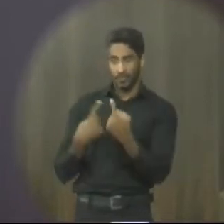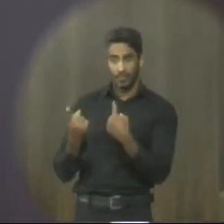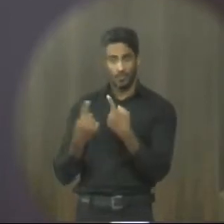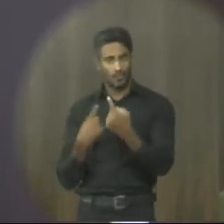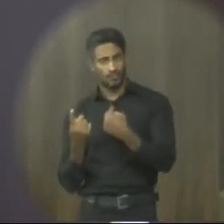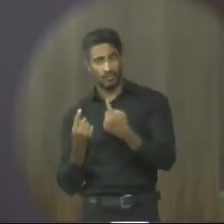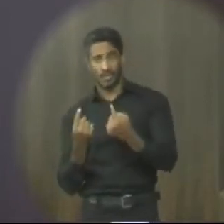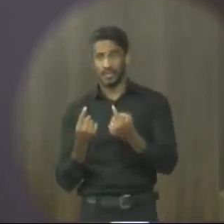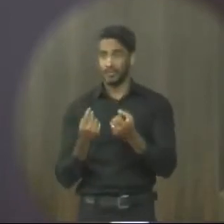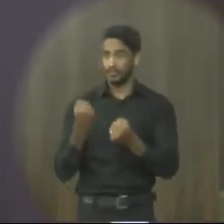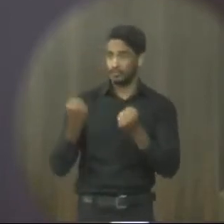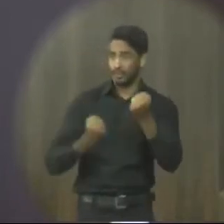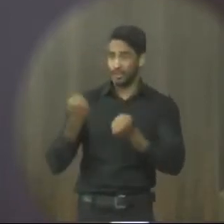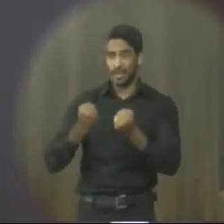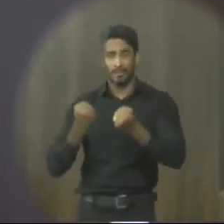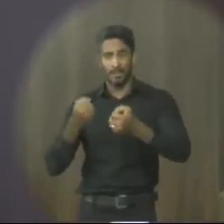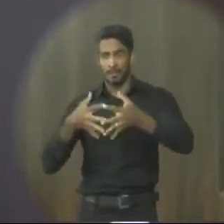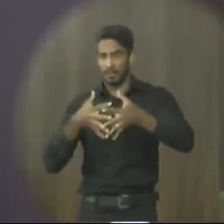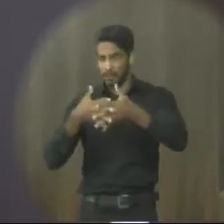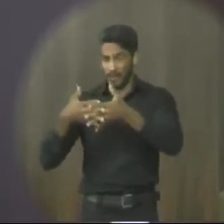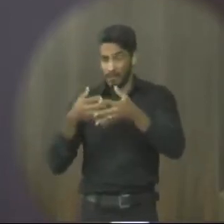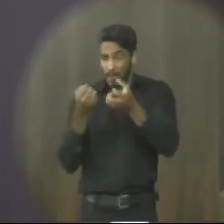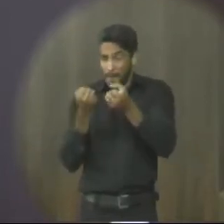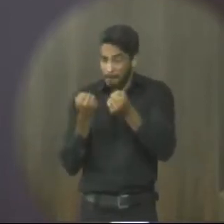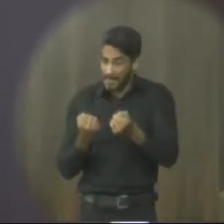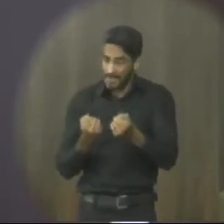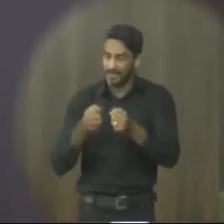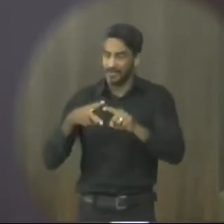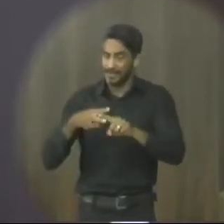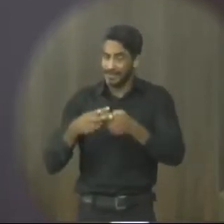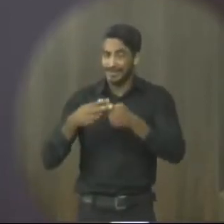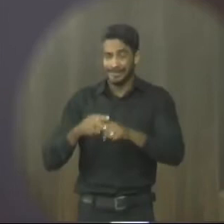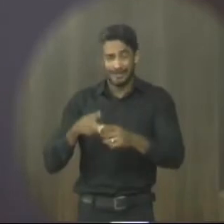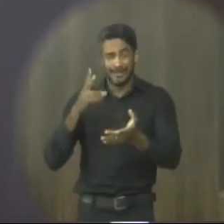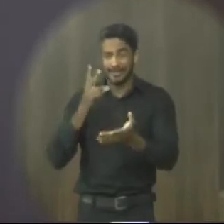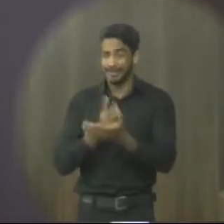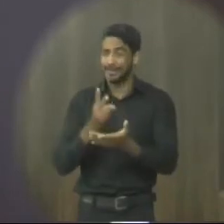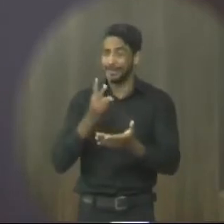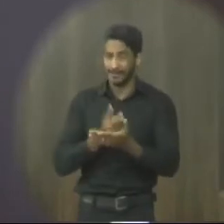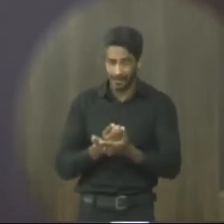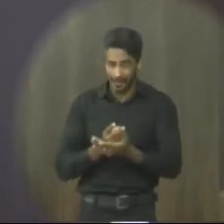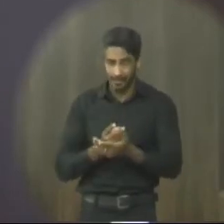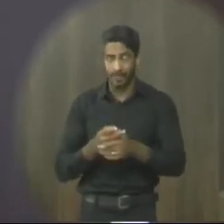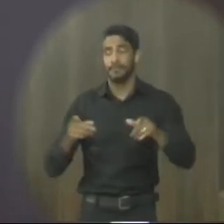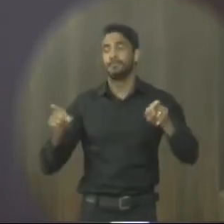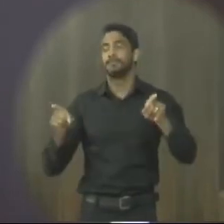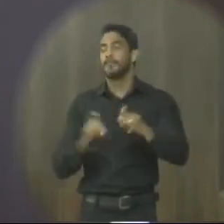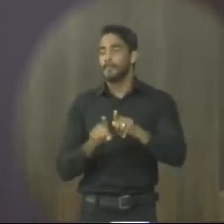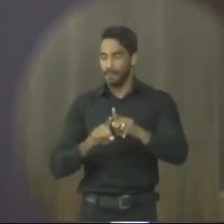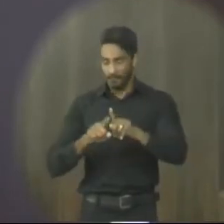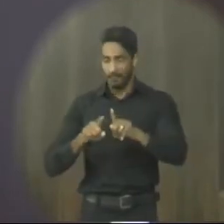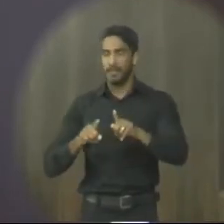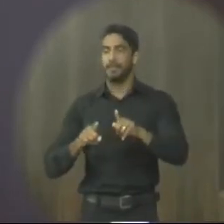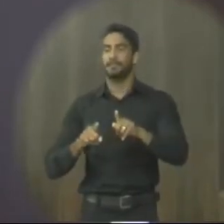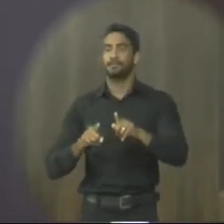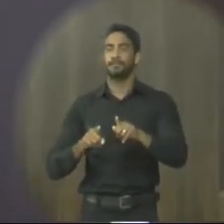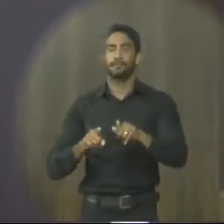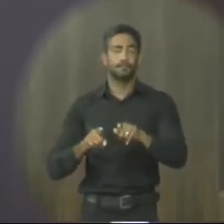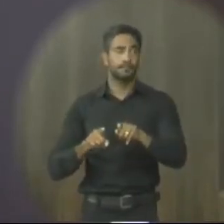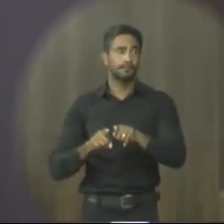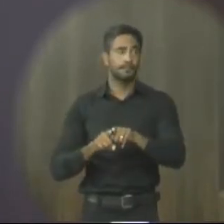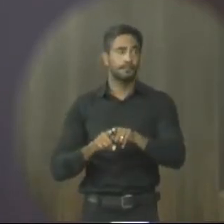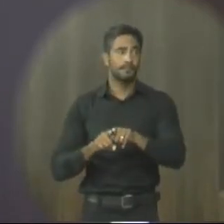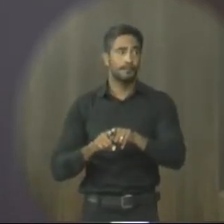de carga pesadas e a gente tem feito manutenção lá constante. Além das Comércio e Santa Mônica,